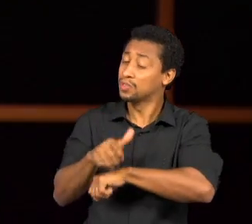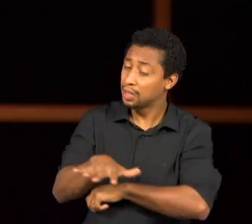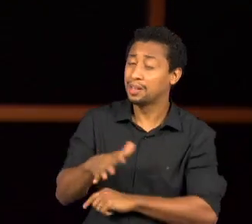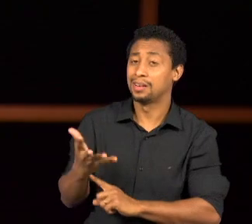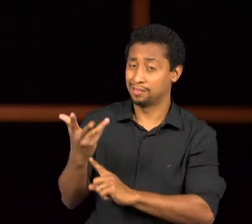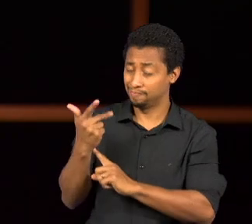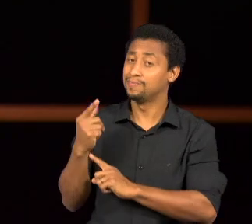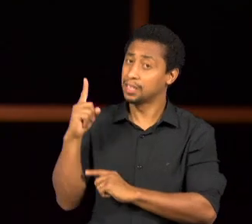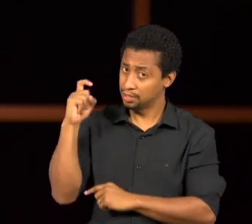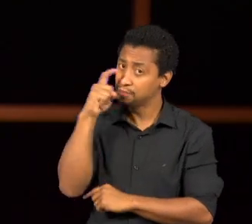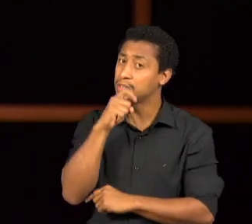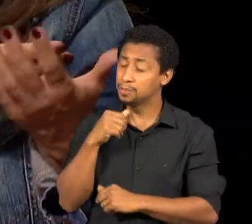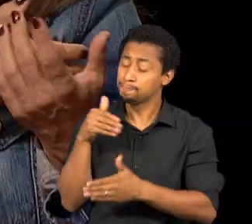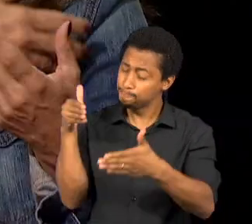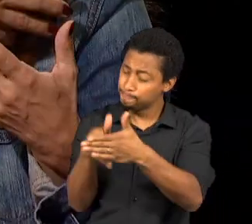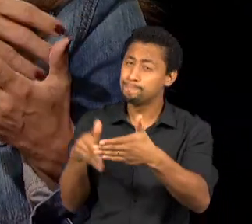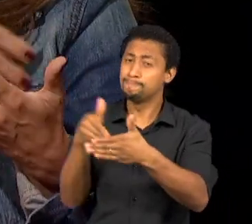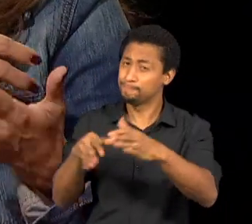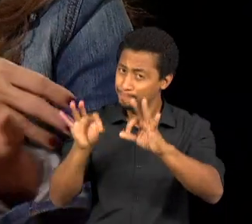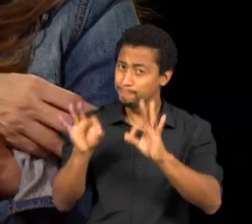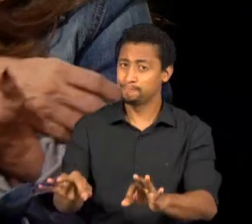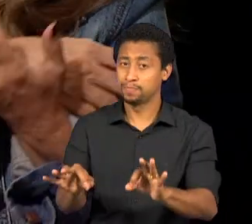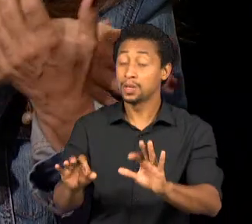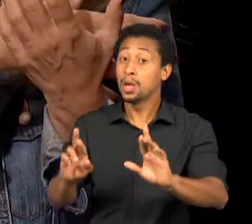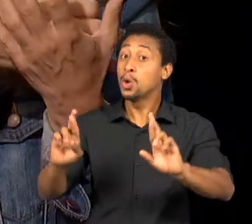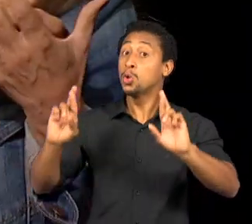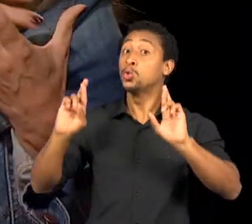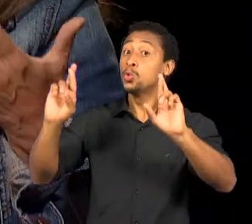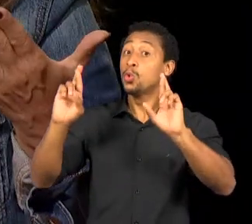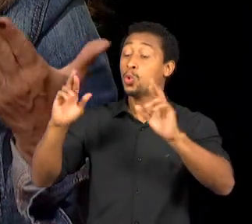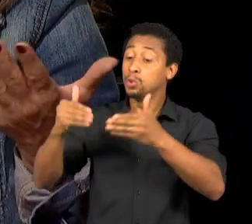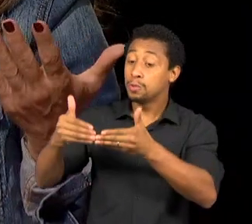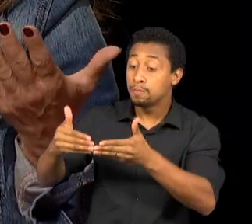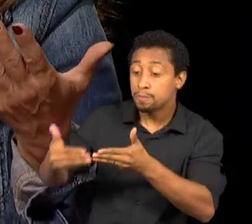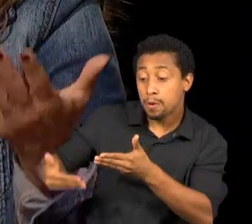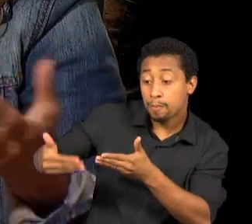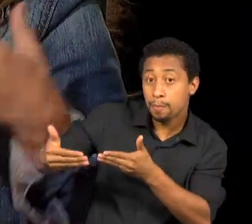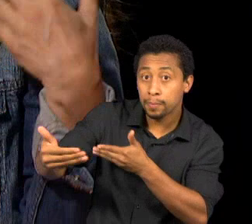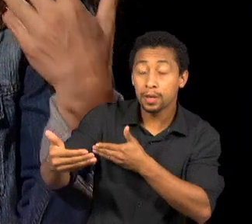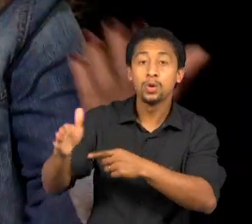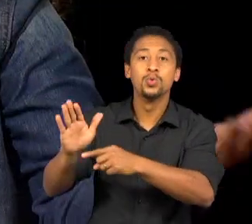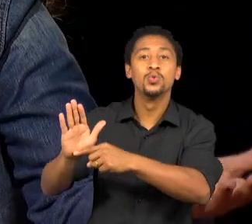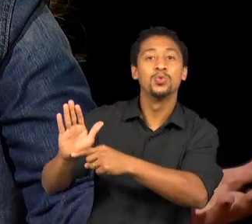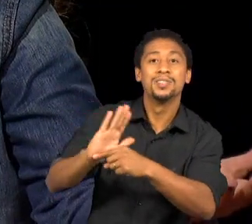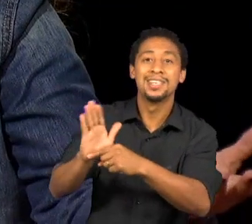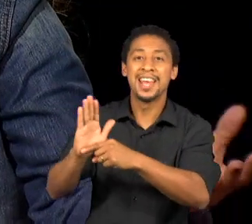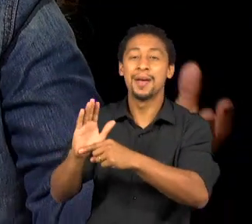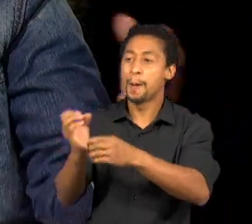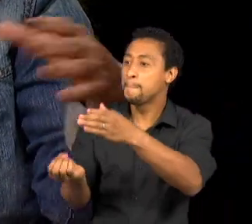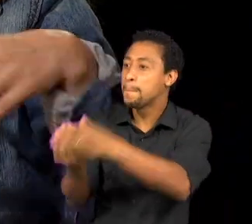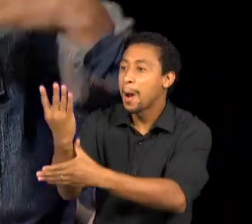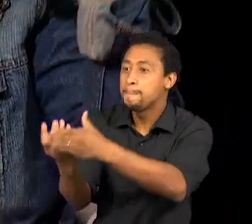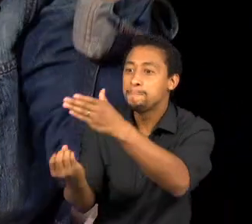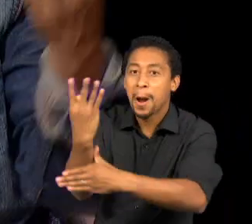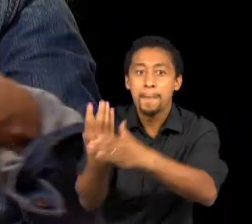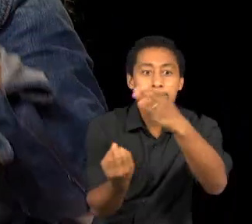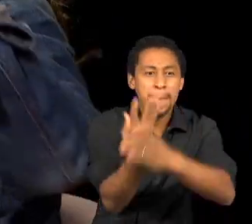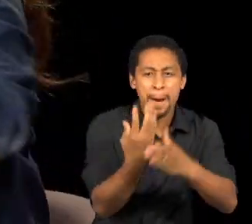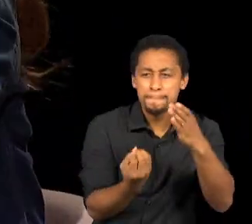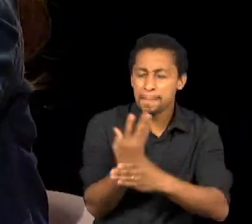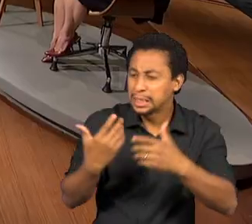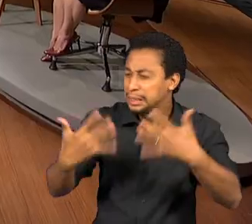espero que uma época da nossa vida, o cinema só faça muitos filmes, sabe?